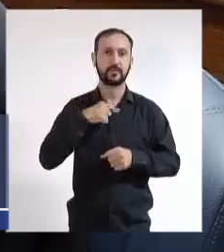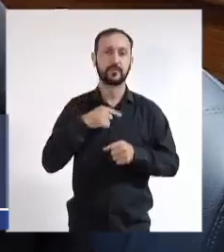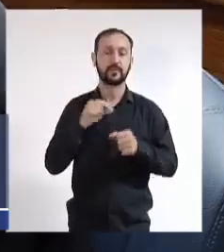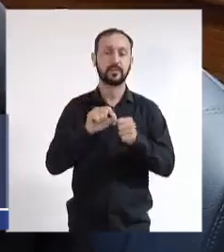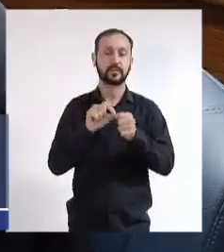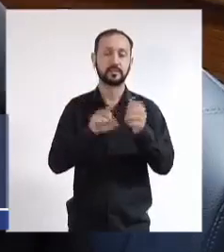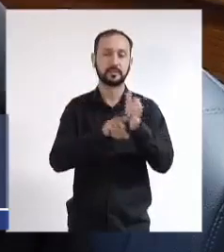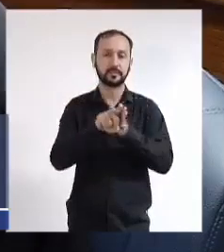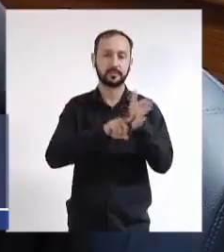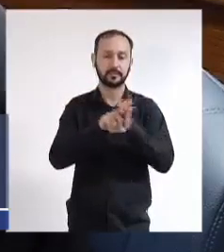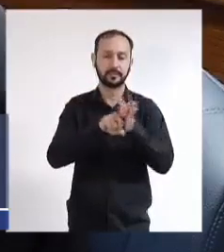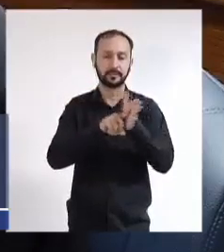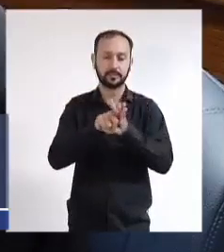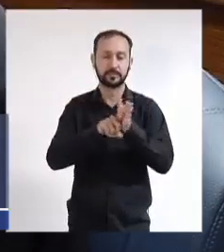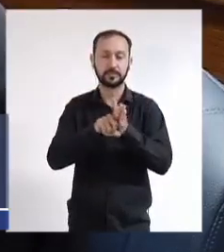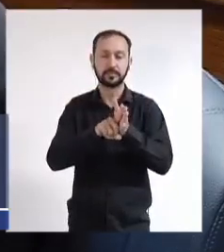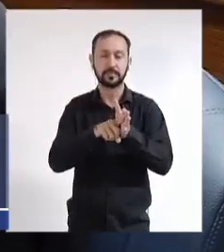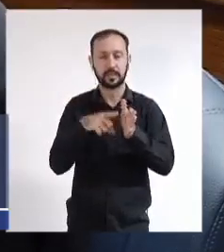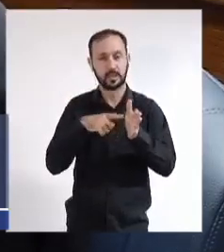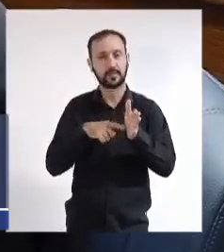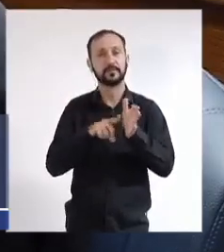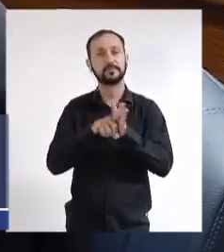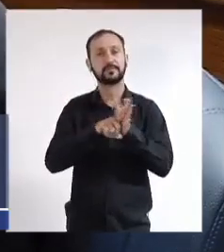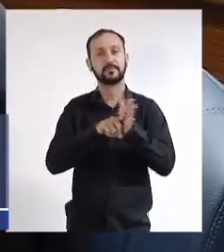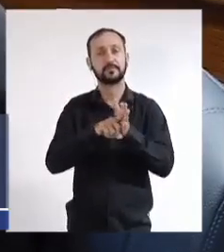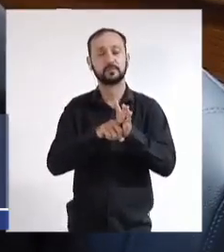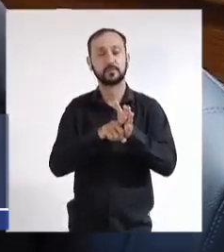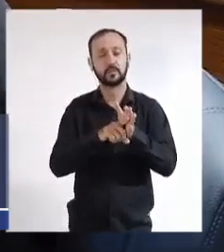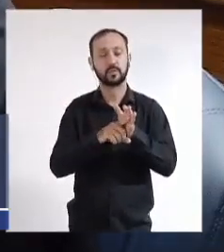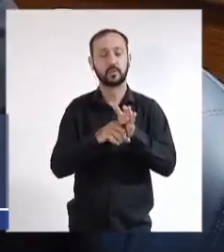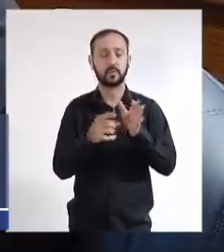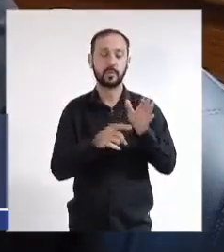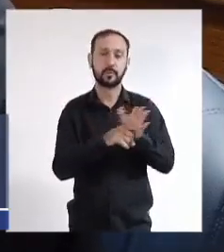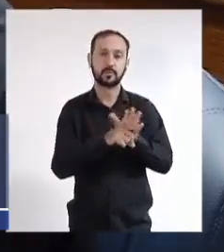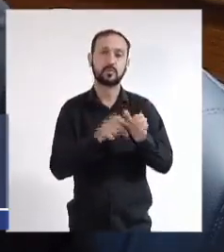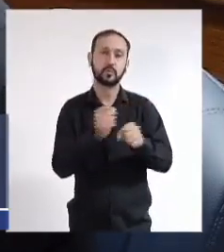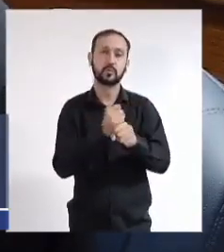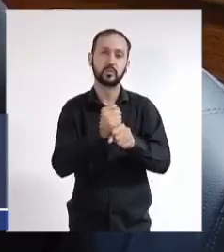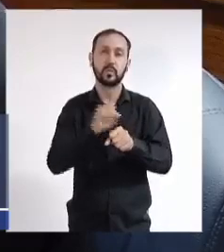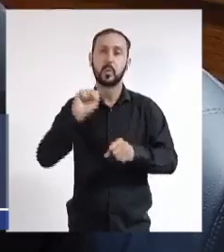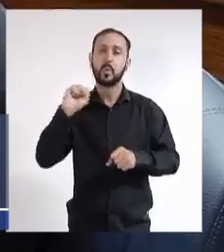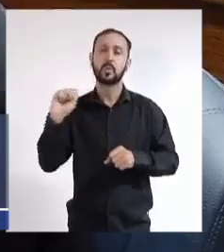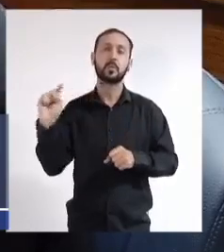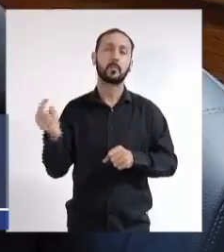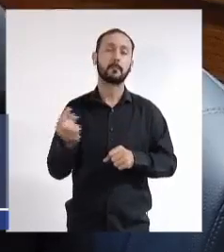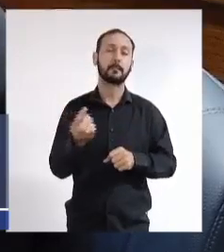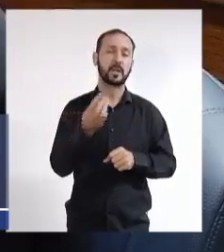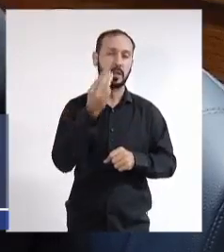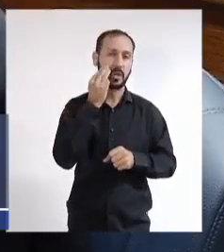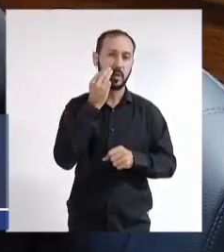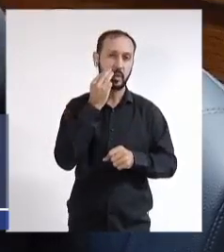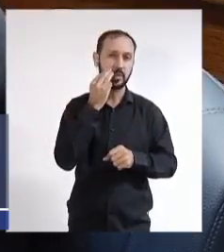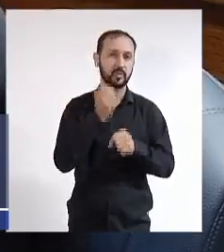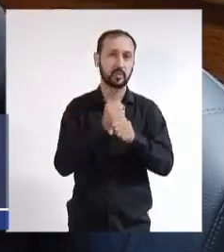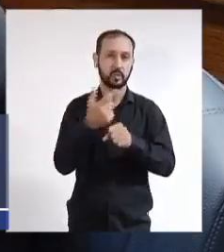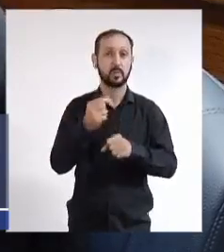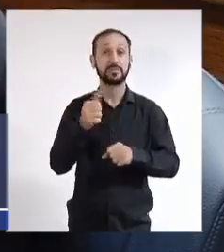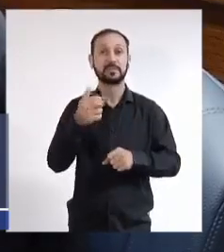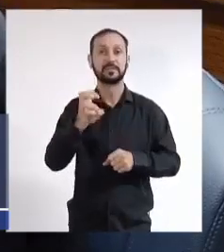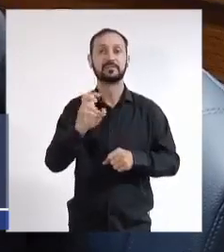pesquisa pelo cm bill condon das 2015 foram 8 milhões foi um pouco menos mas o que que